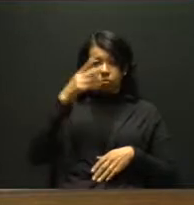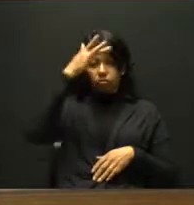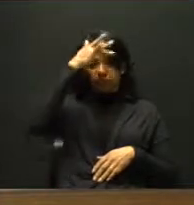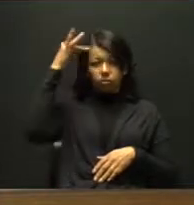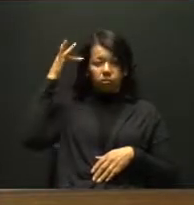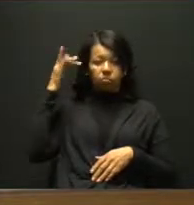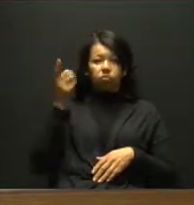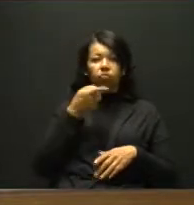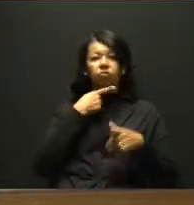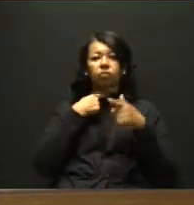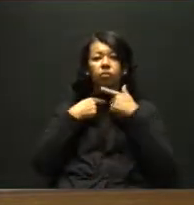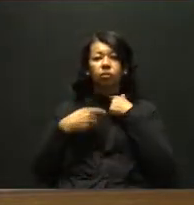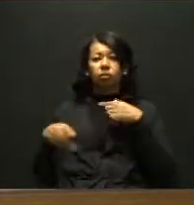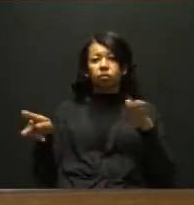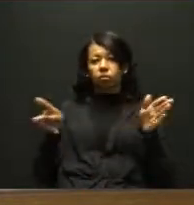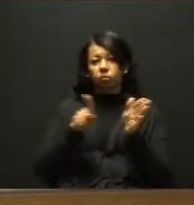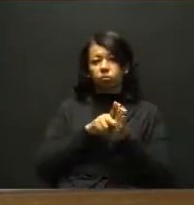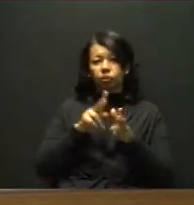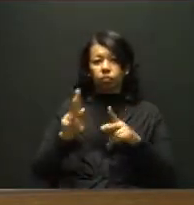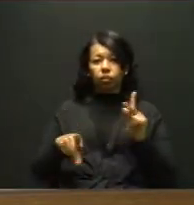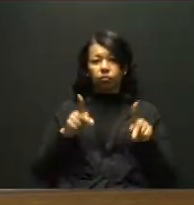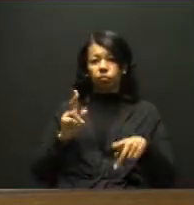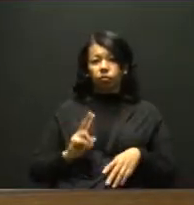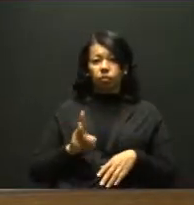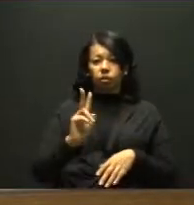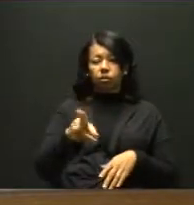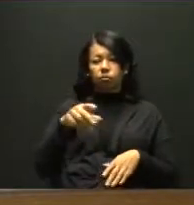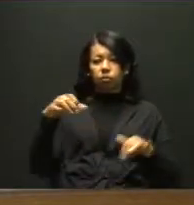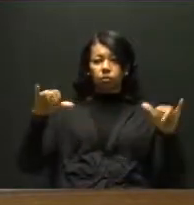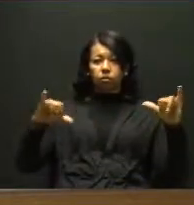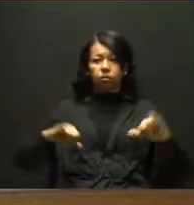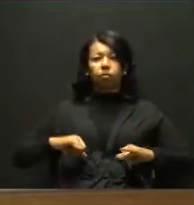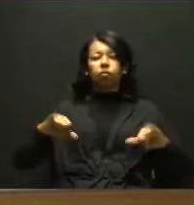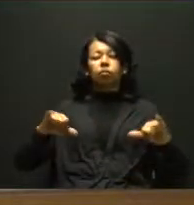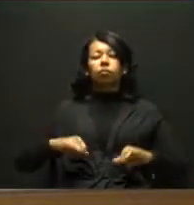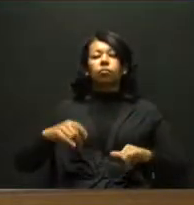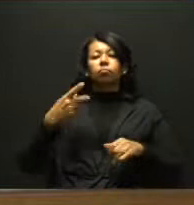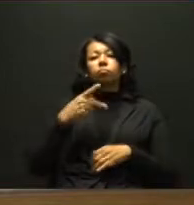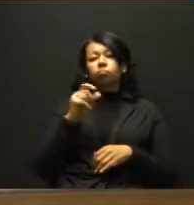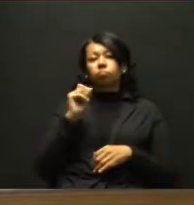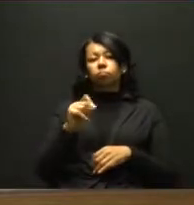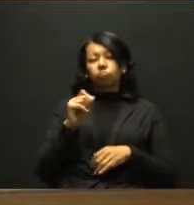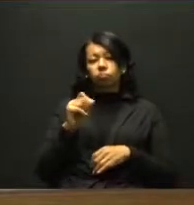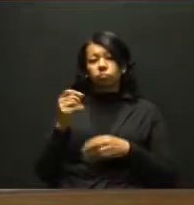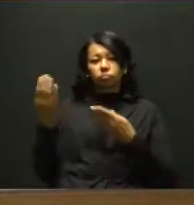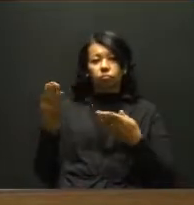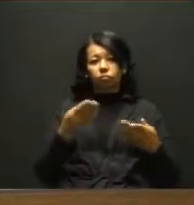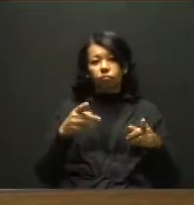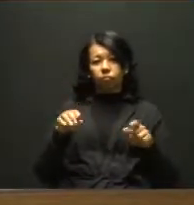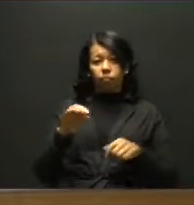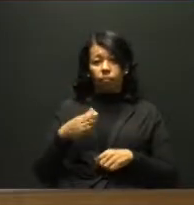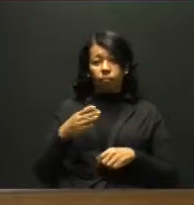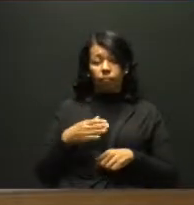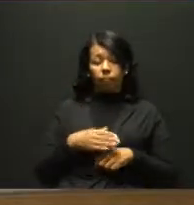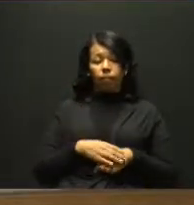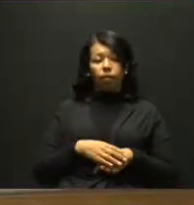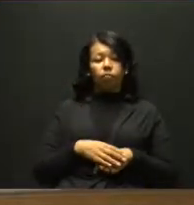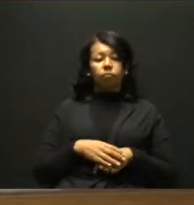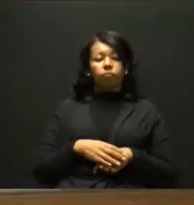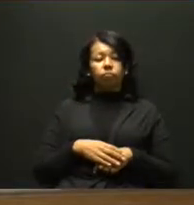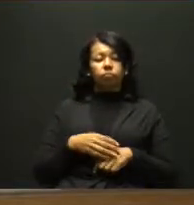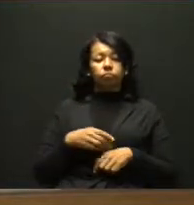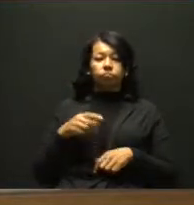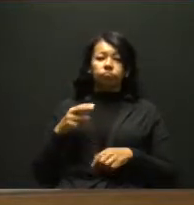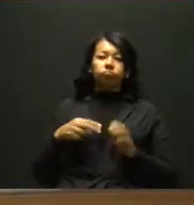escuso ea população será prejudicada então a questão divisora vamos convocar então vamos dar vista sempre